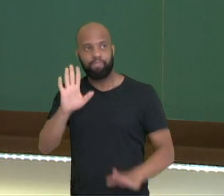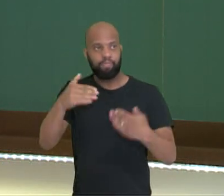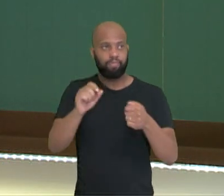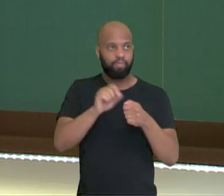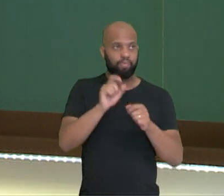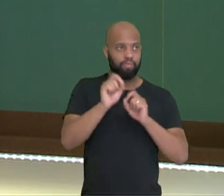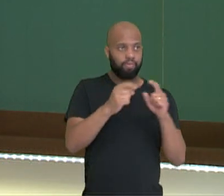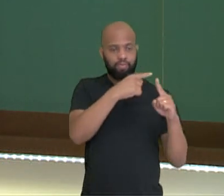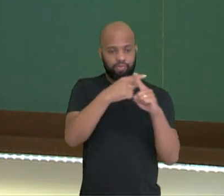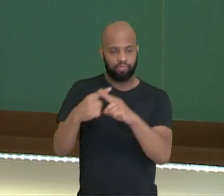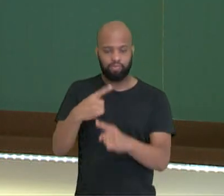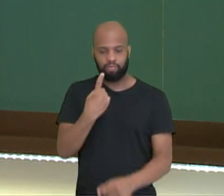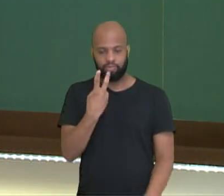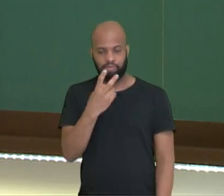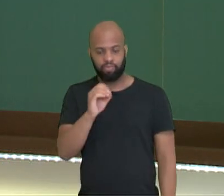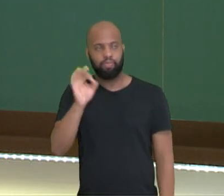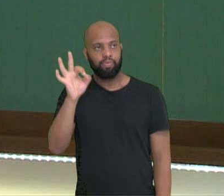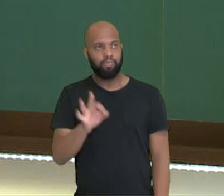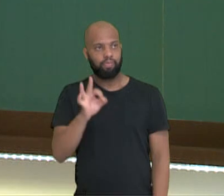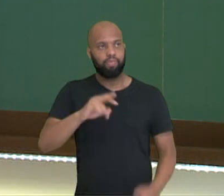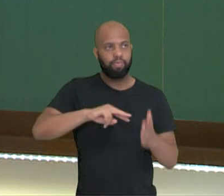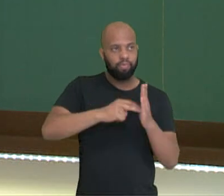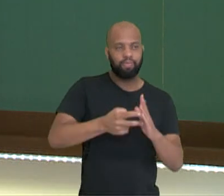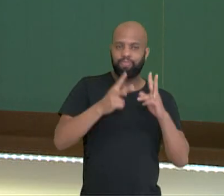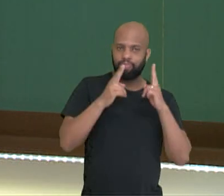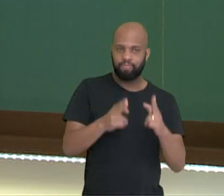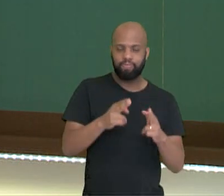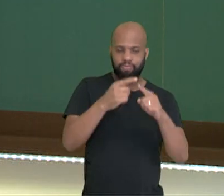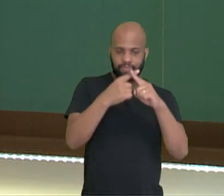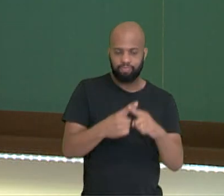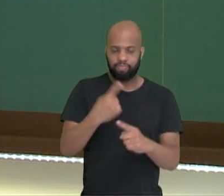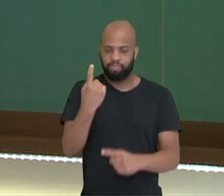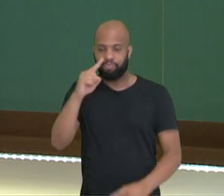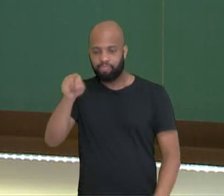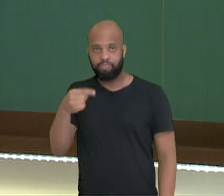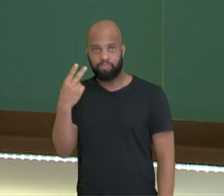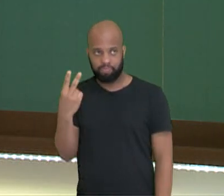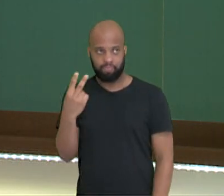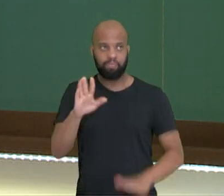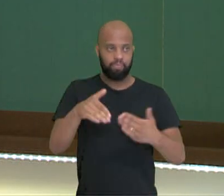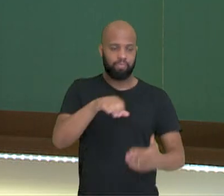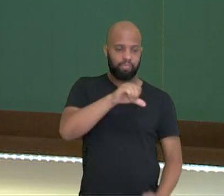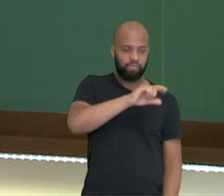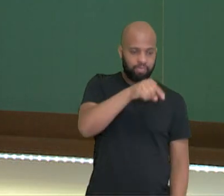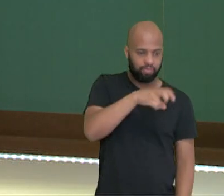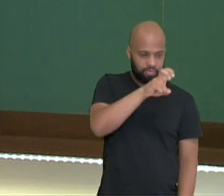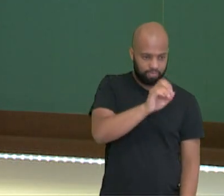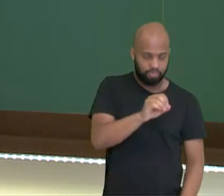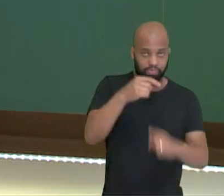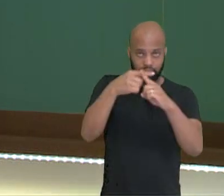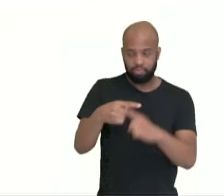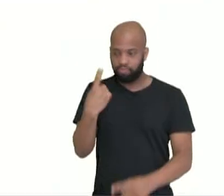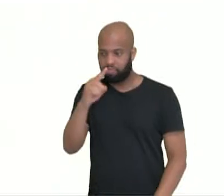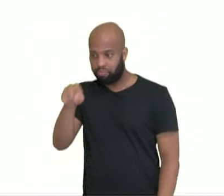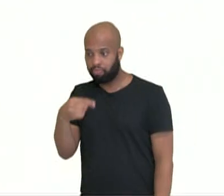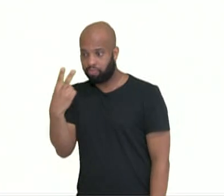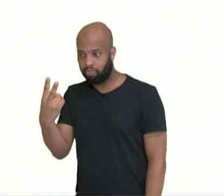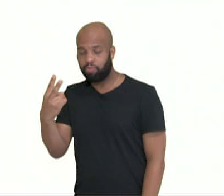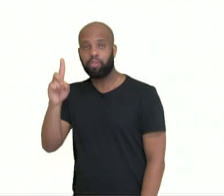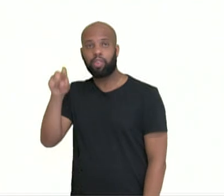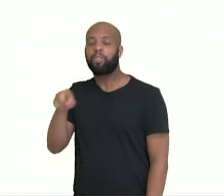por 120%, que é a mesma coisa que multiplicar por 1,2. 9,50 vezes 1,2